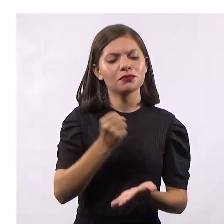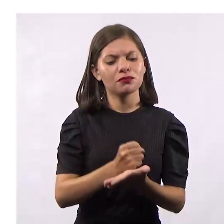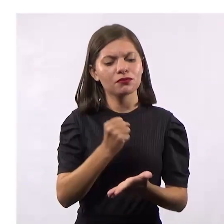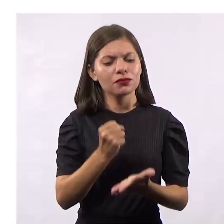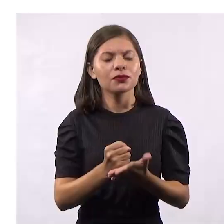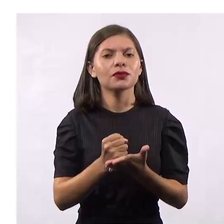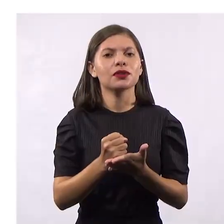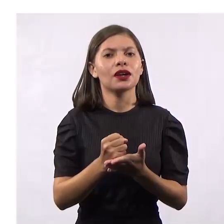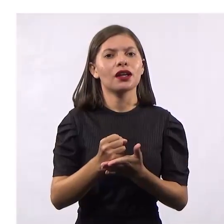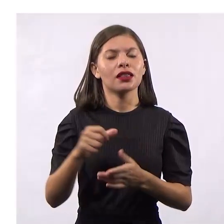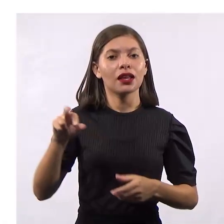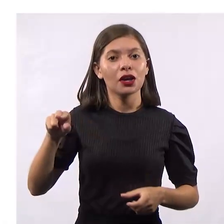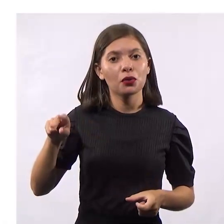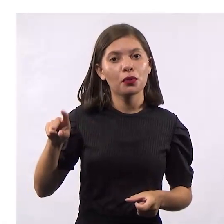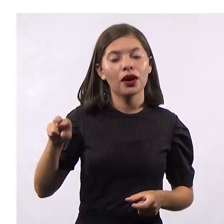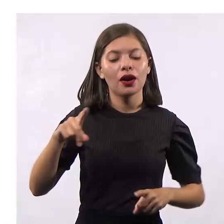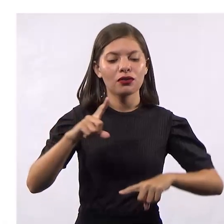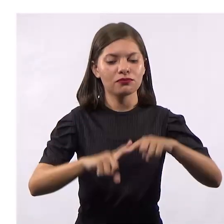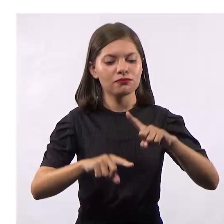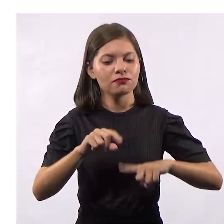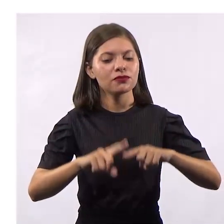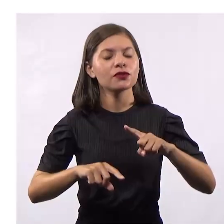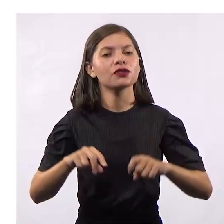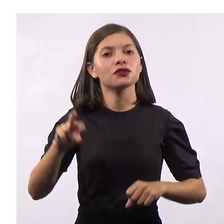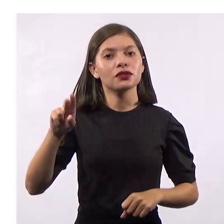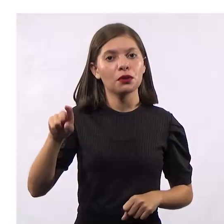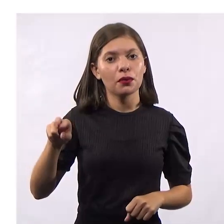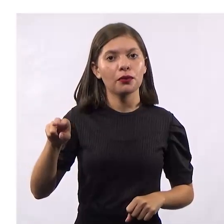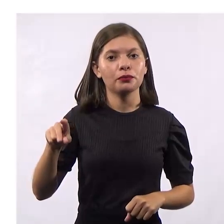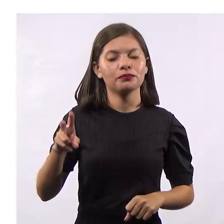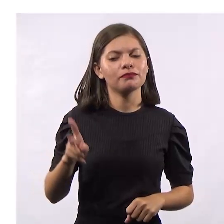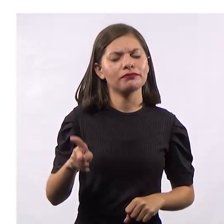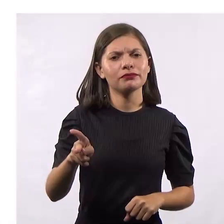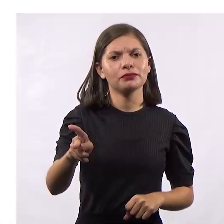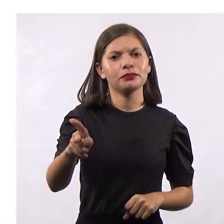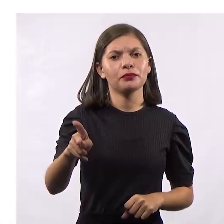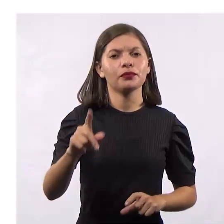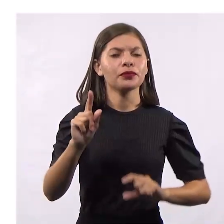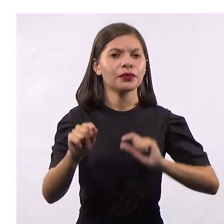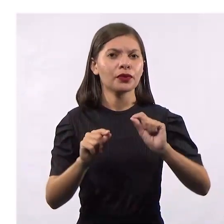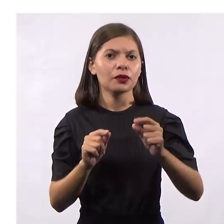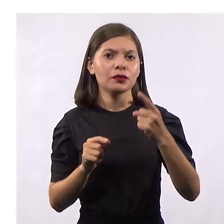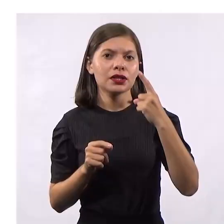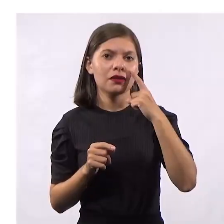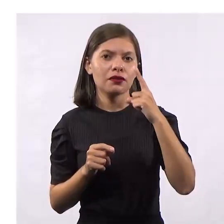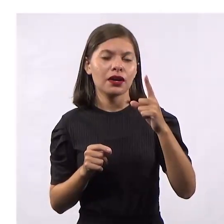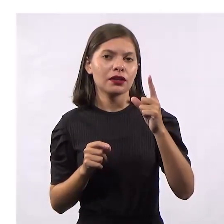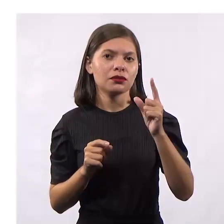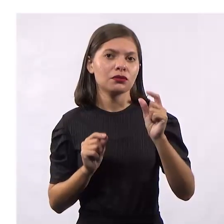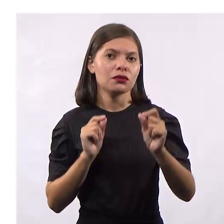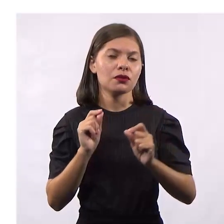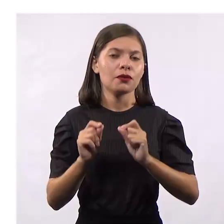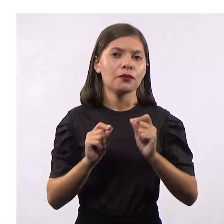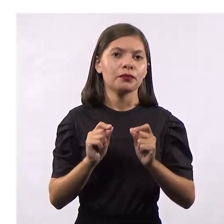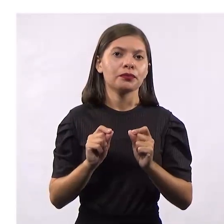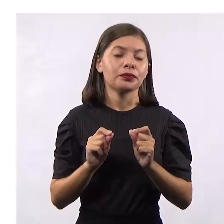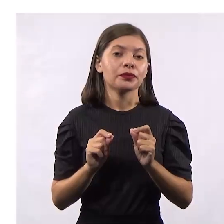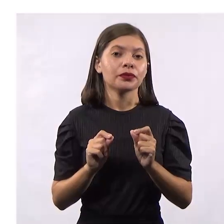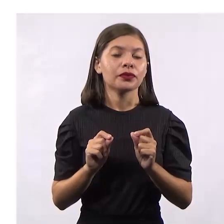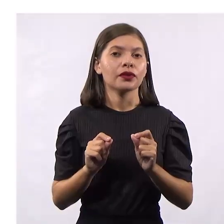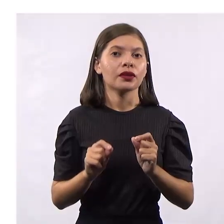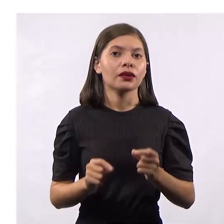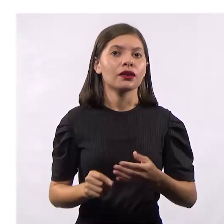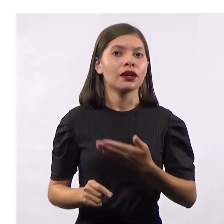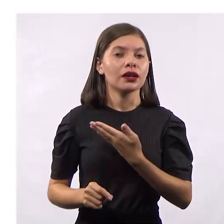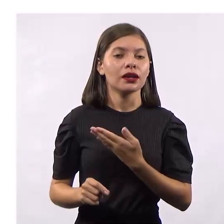as mesmas coisas, né? De serviços e fornecimentos contínuos, observadas essas diretrizes aí que ela cita.